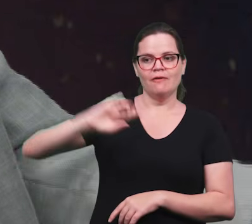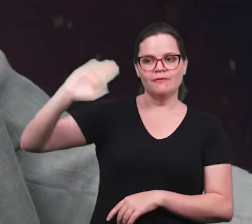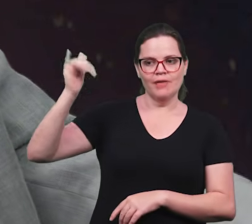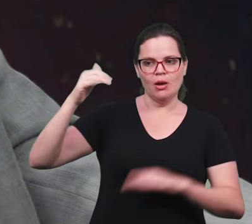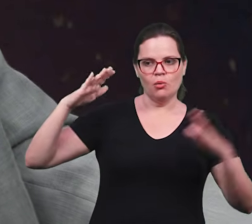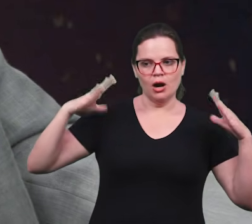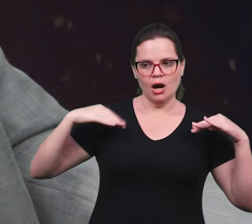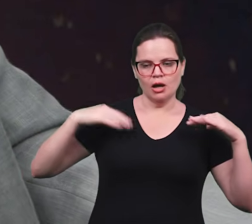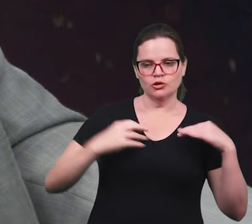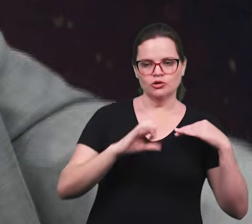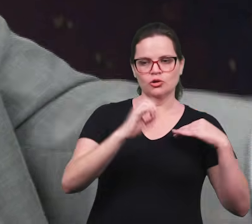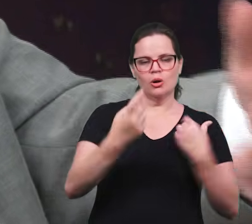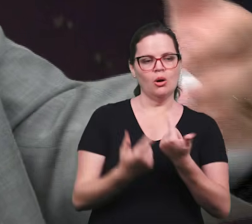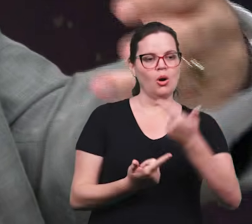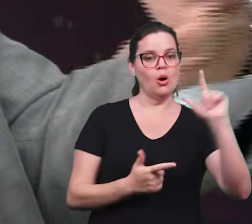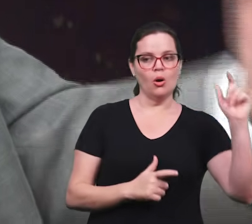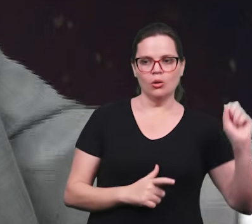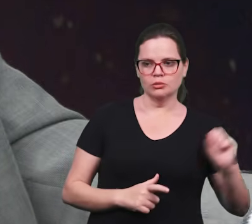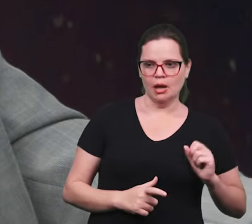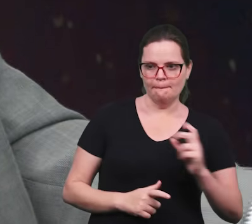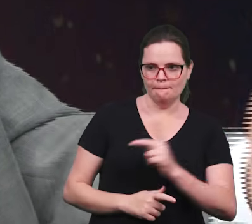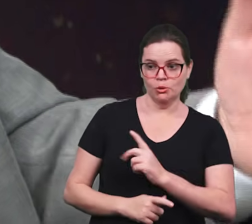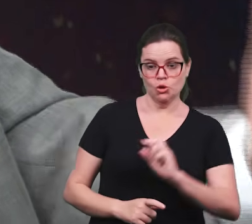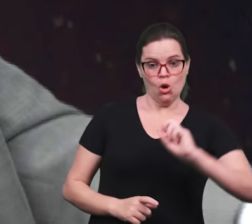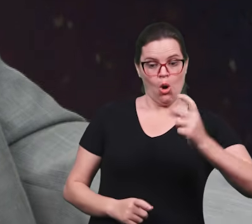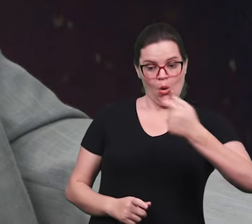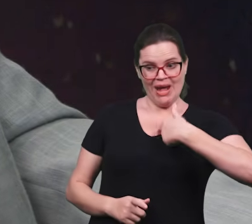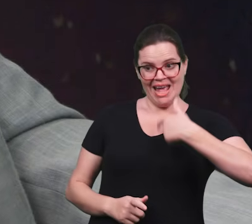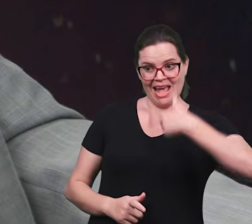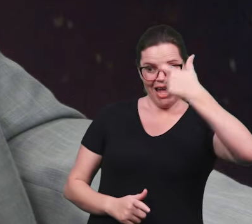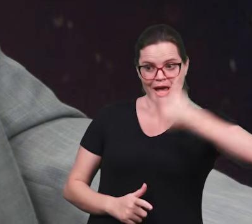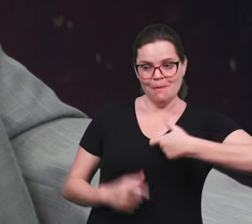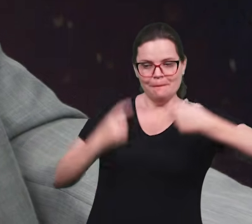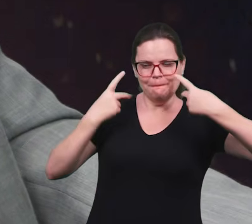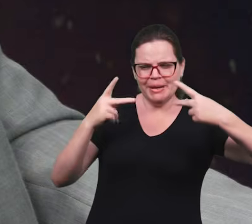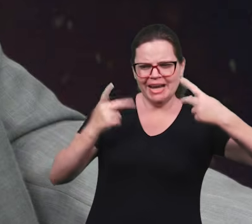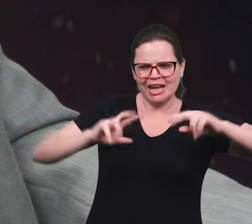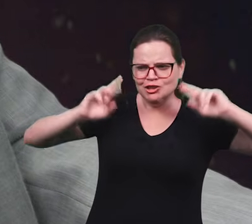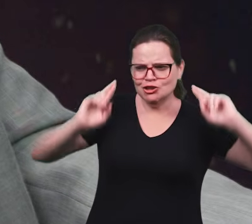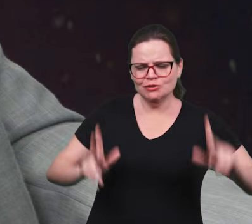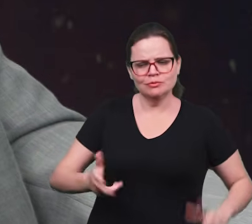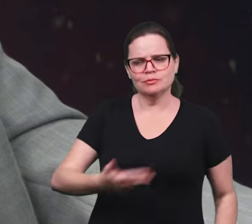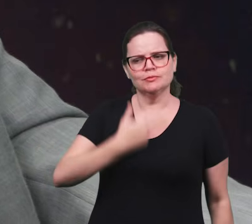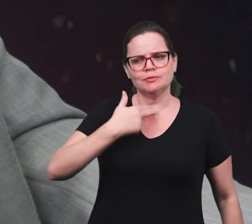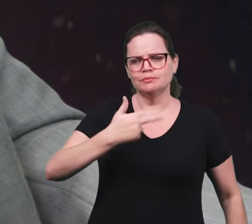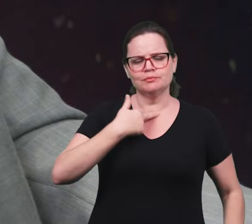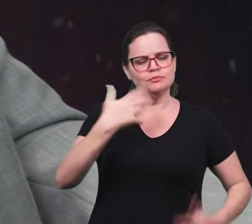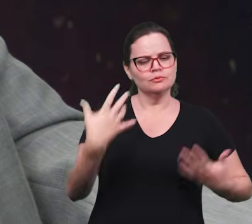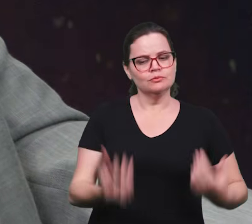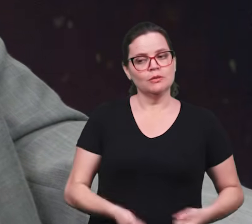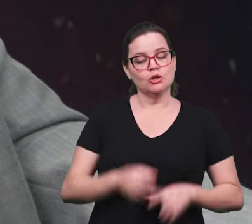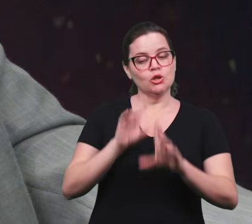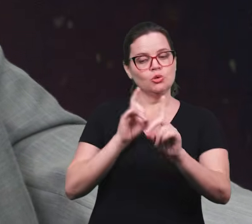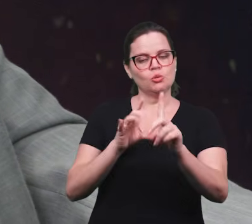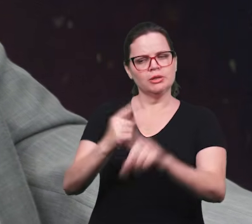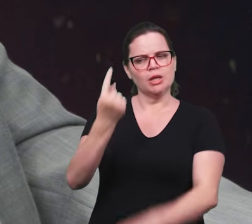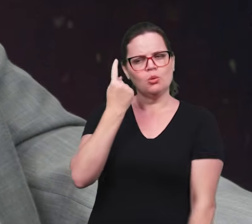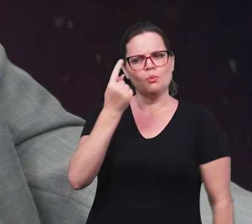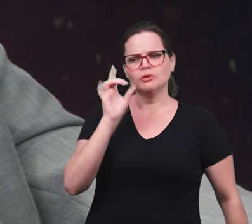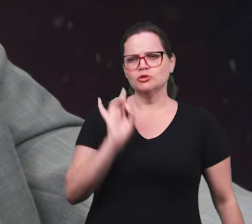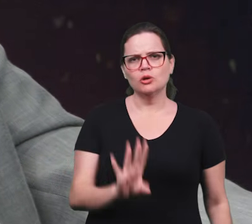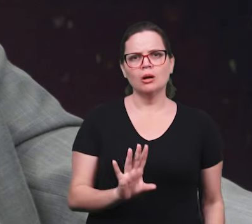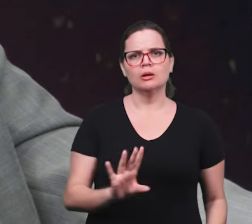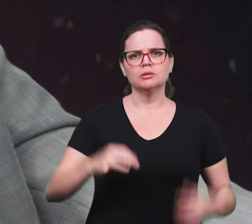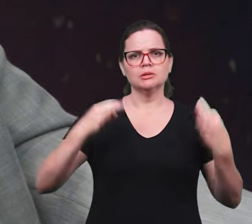um outro apóstolo, ainda que venha eu mesmo pregar outro evangelho, vocês não podem se desviar, o evangelho é esse, ou